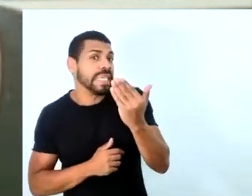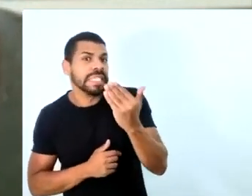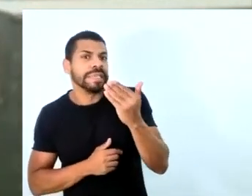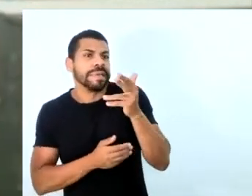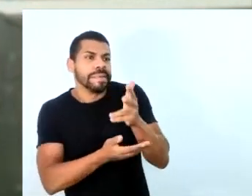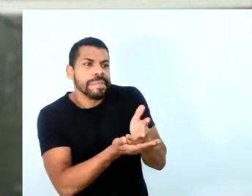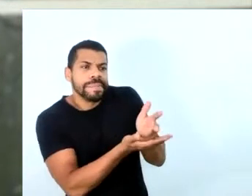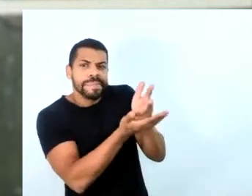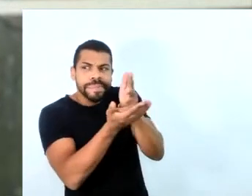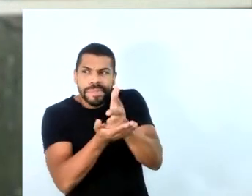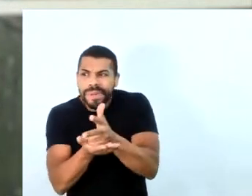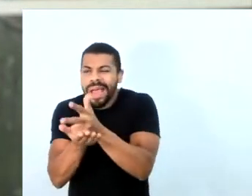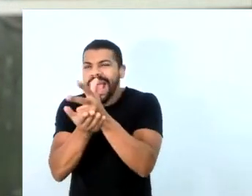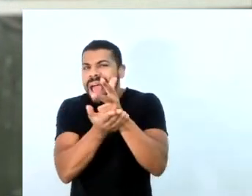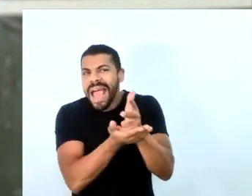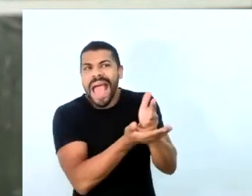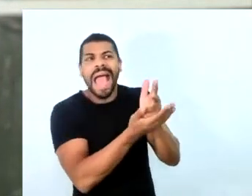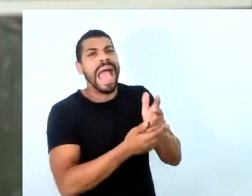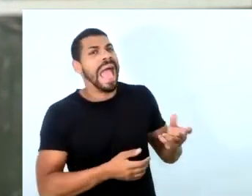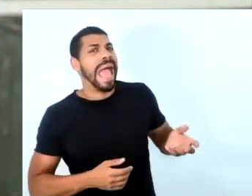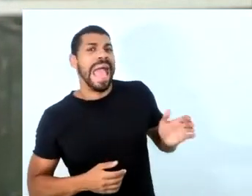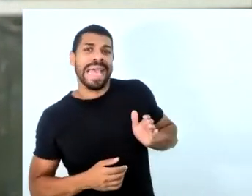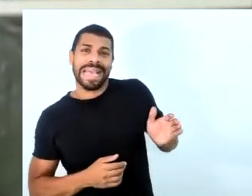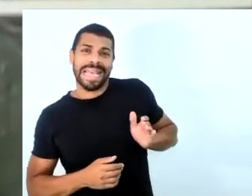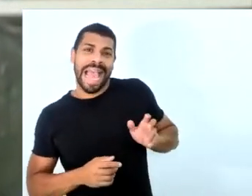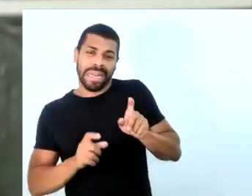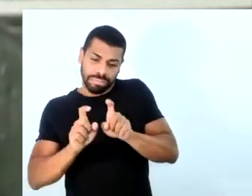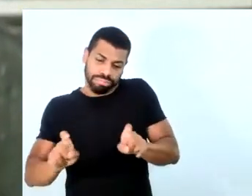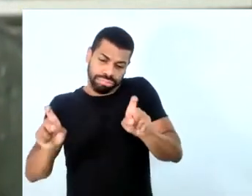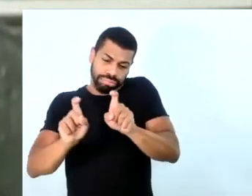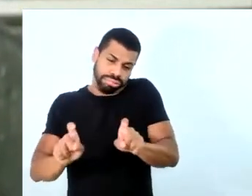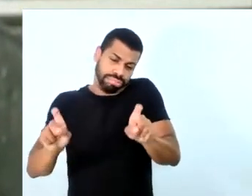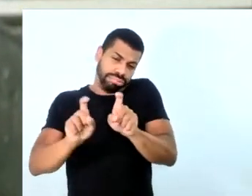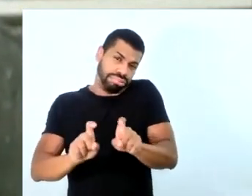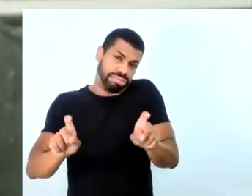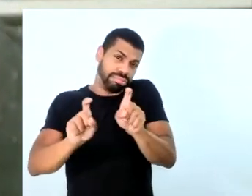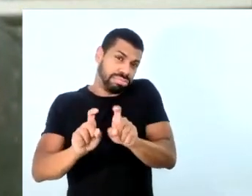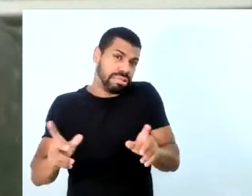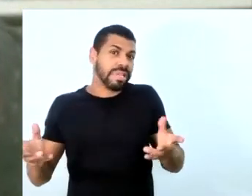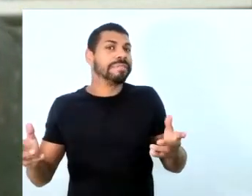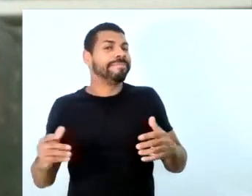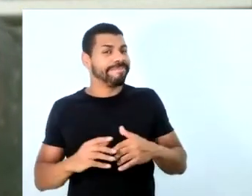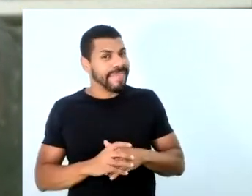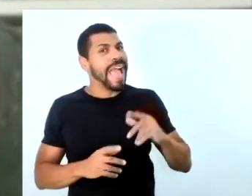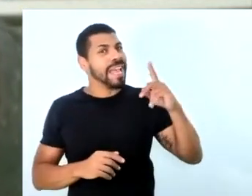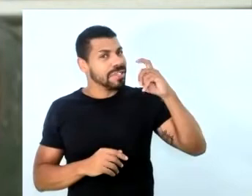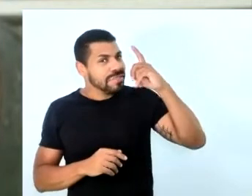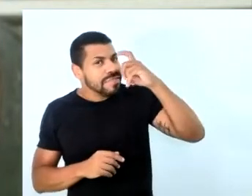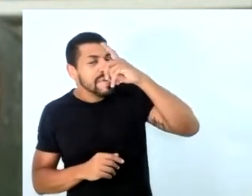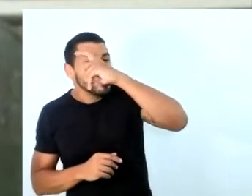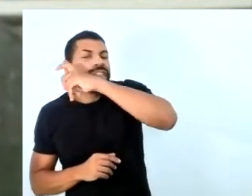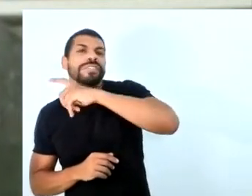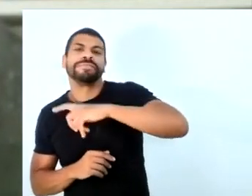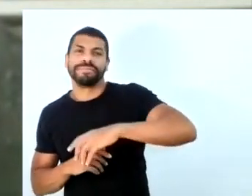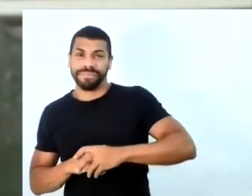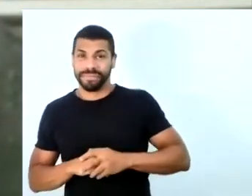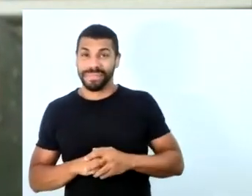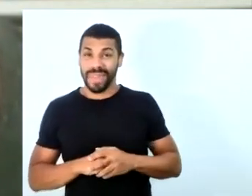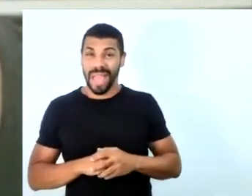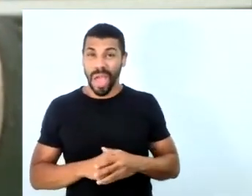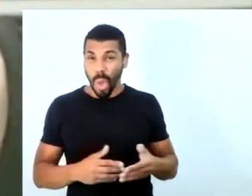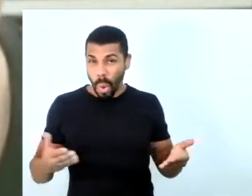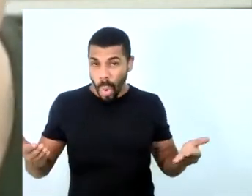ferramenta cara, difícil, não é qualquer computador que roda. Então, assim, se tornou